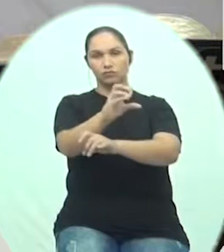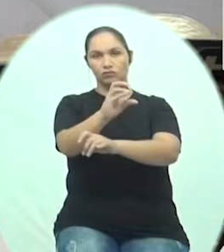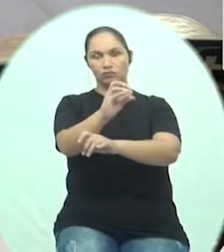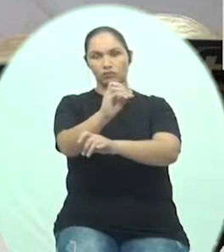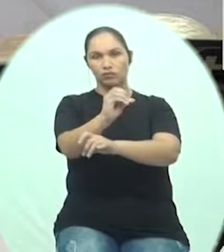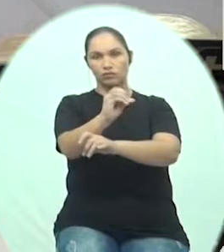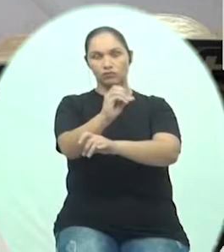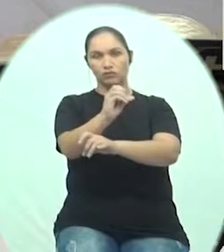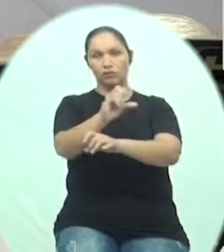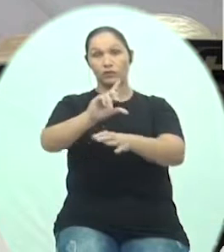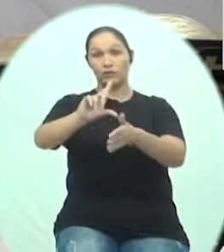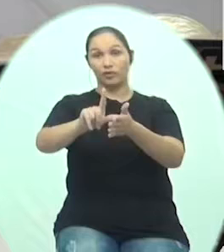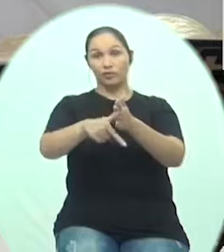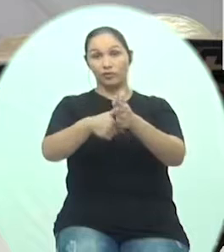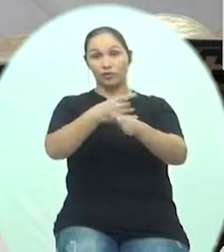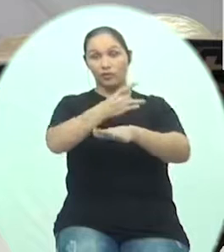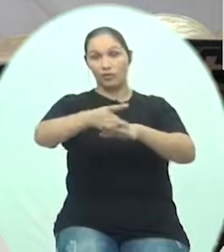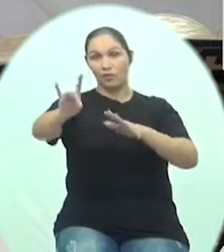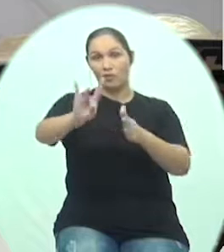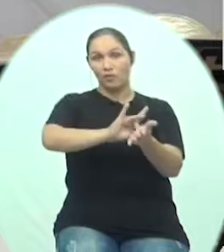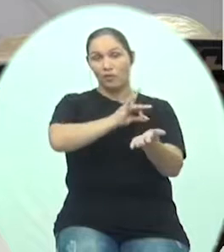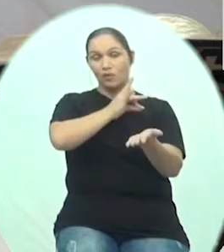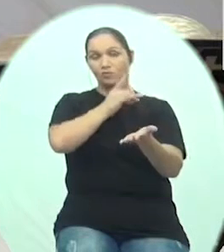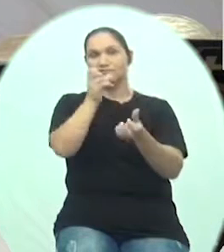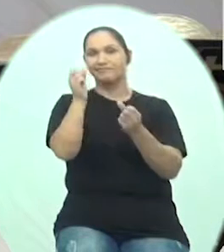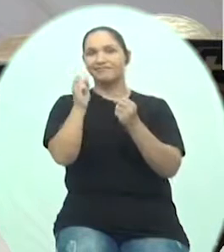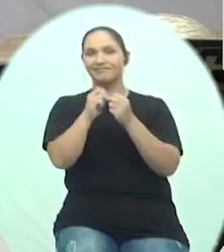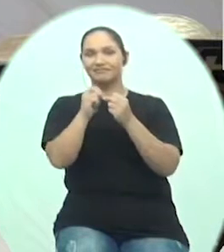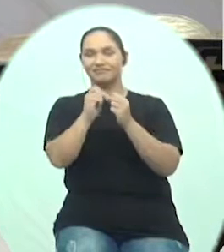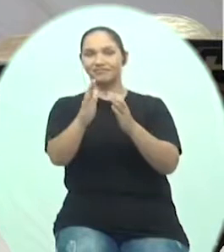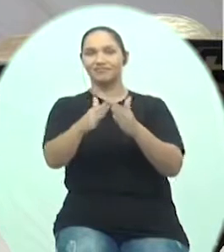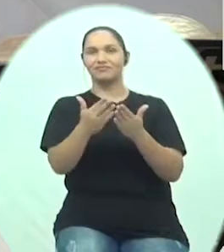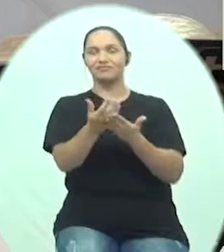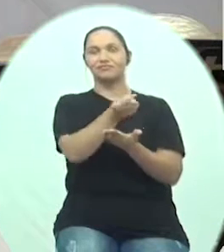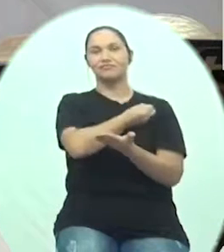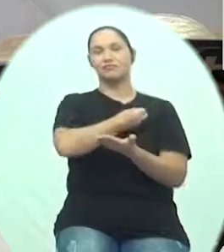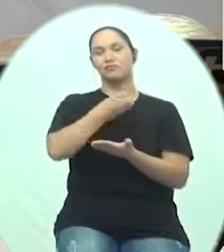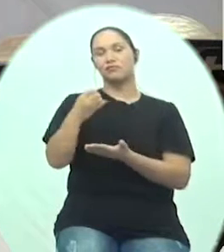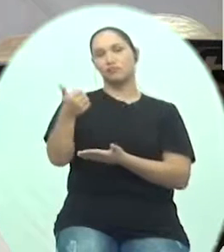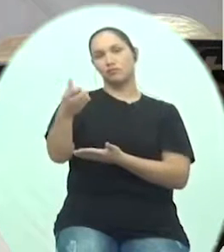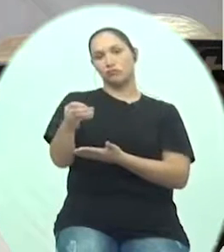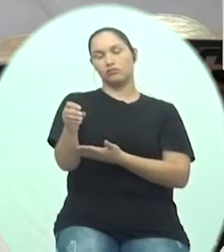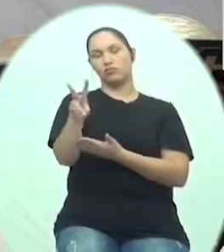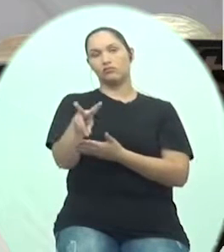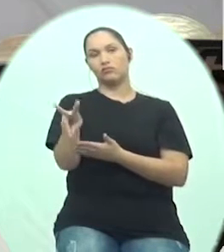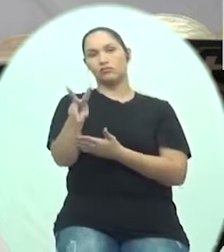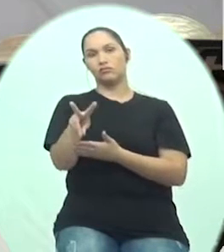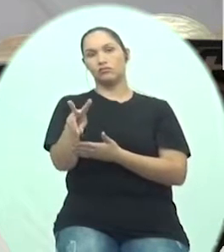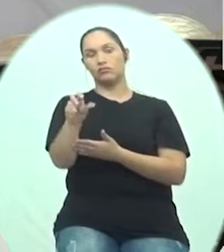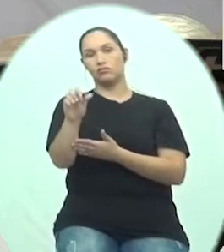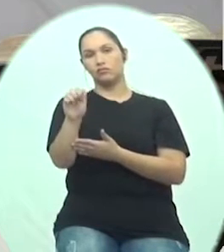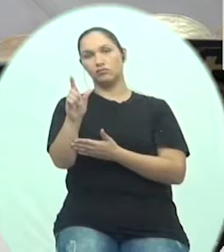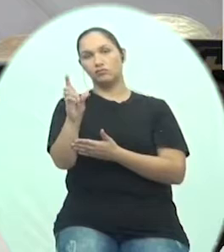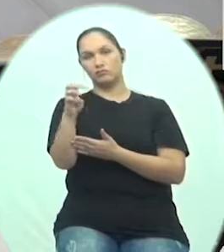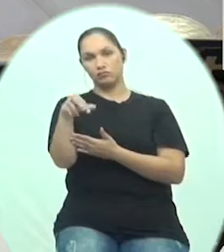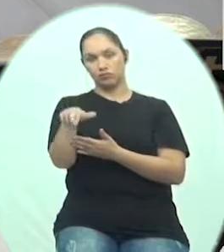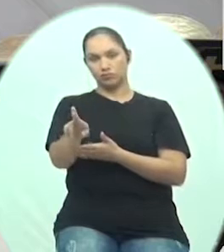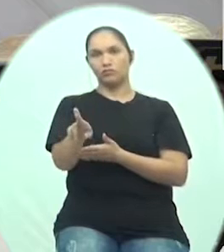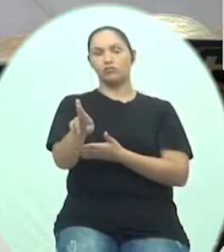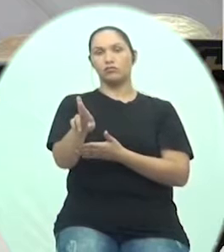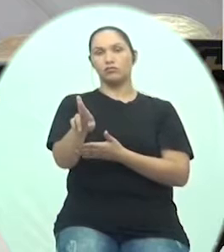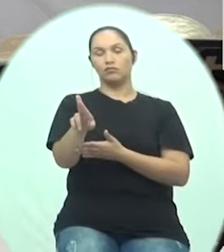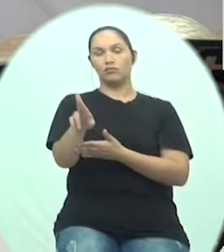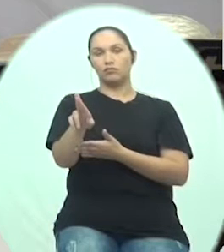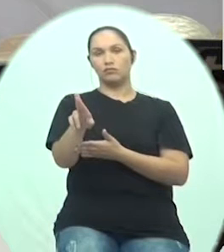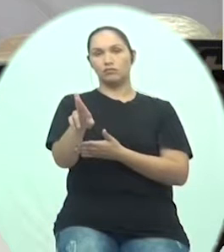bairro Pinheirinho requerimento número 010/2020 autor Vereador Ademir José Onorato